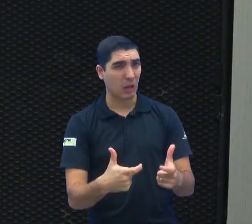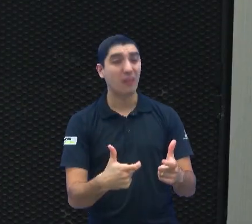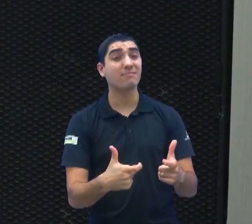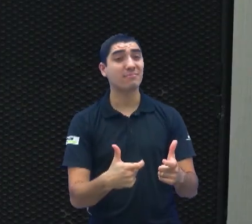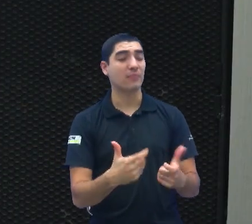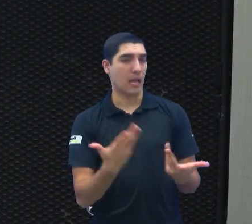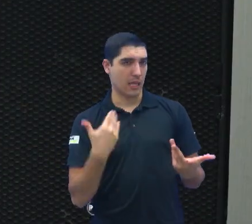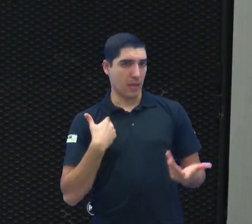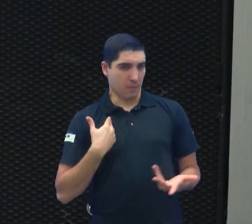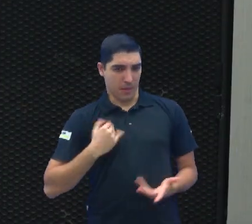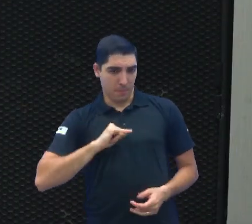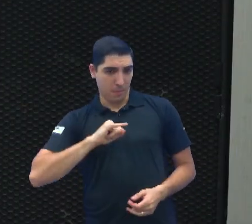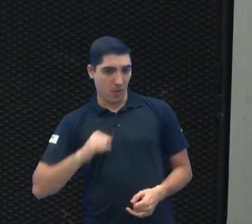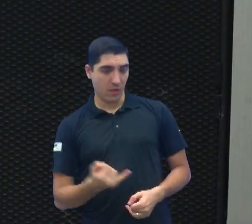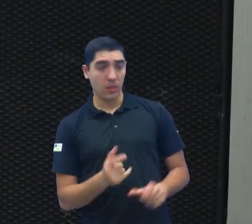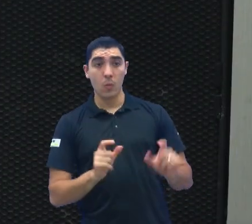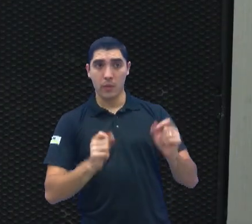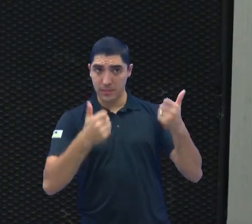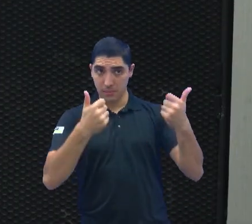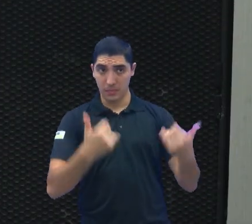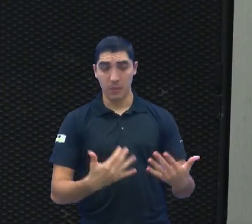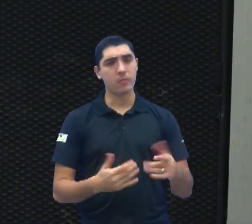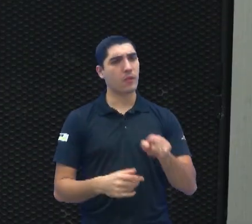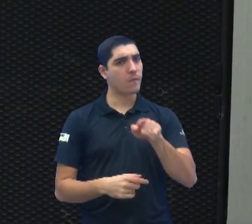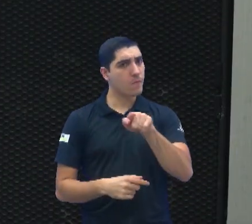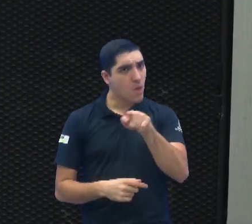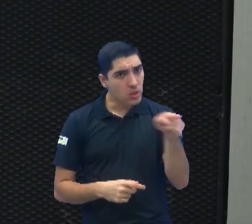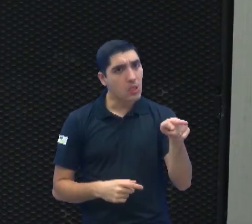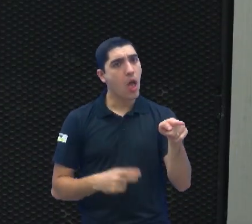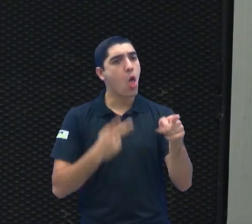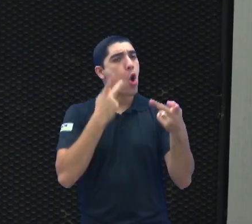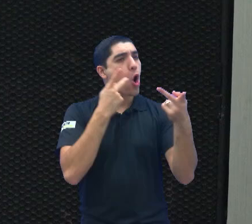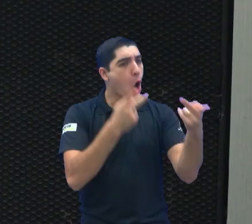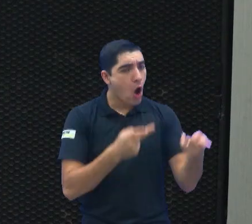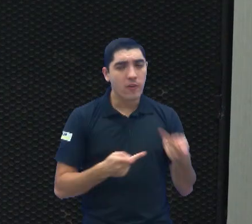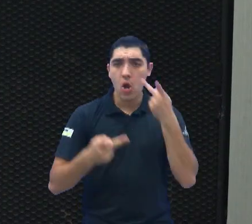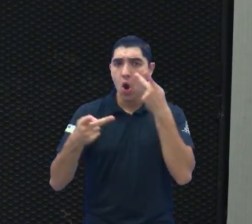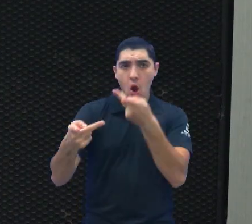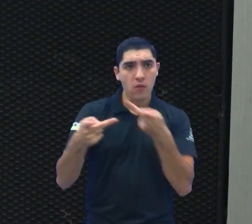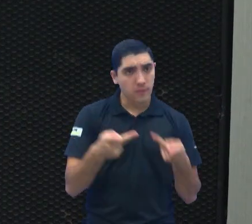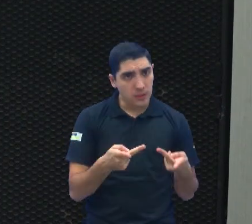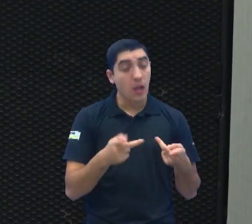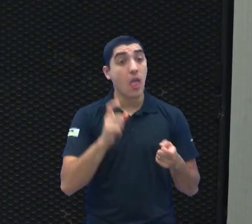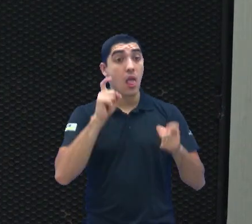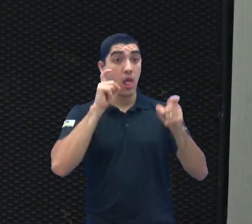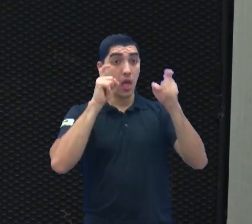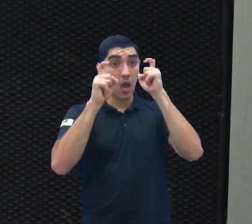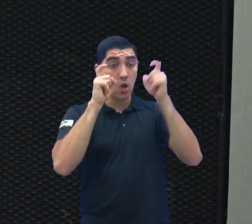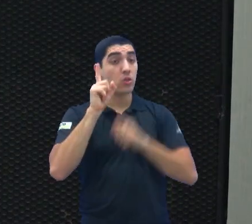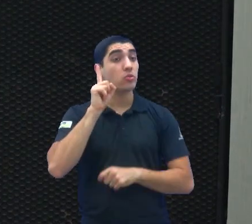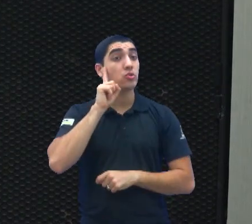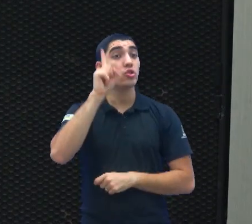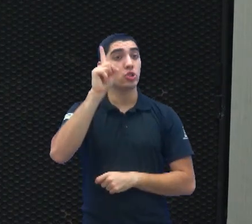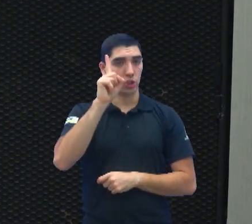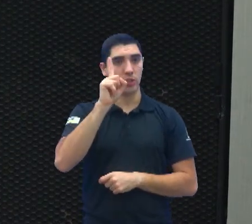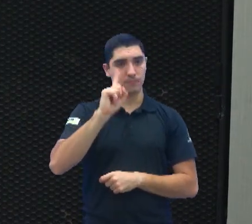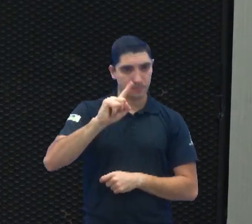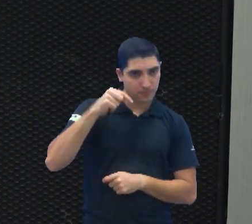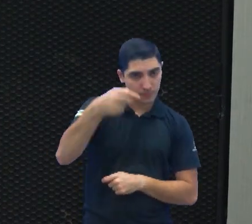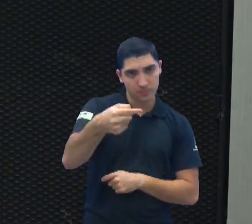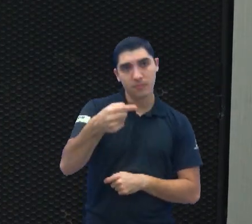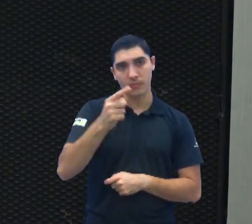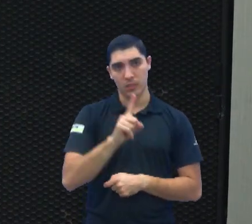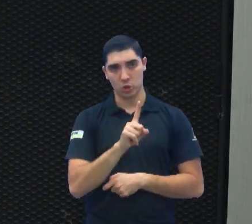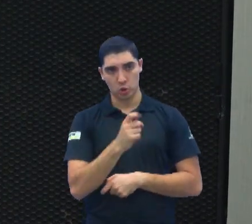gente tem para convidar todos para a reunião pública que vai ser feita na segunda-feira, dia